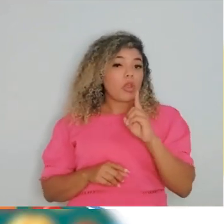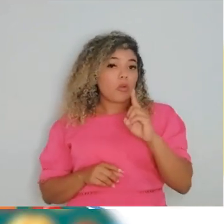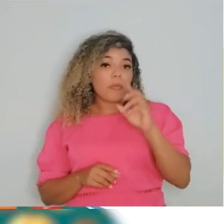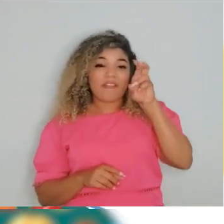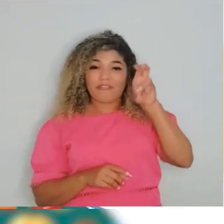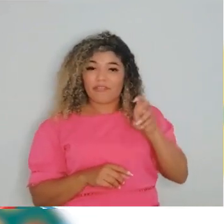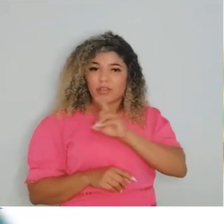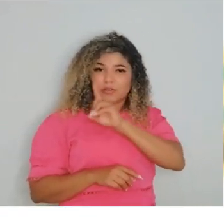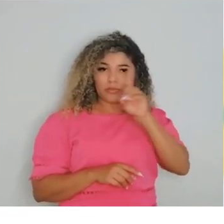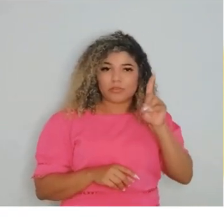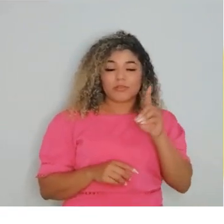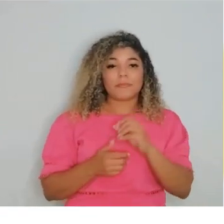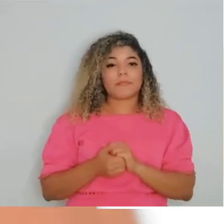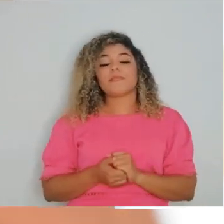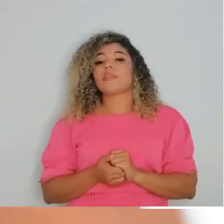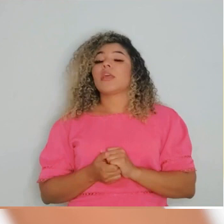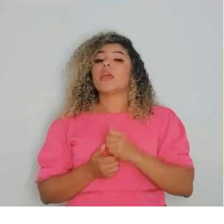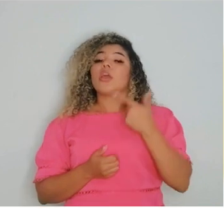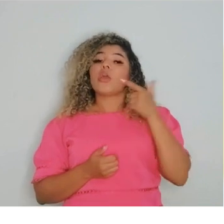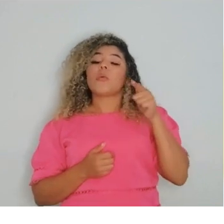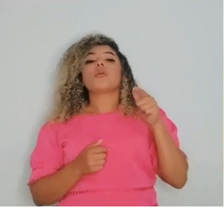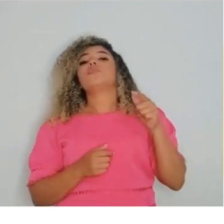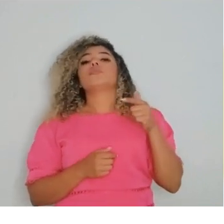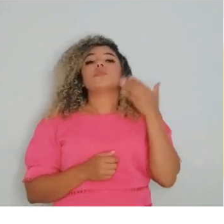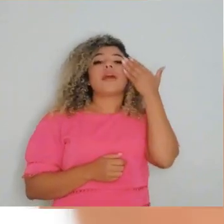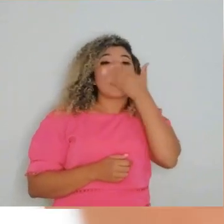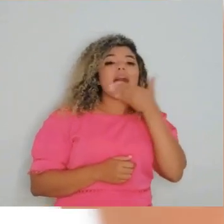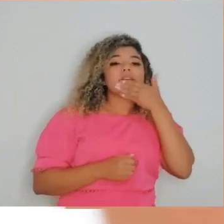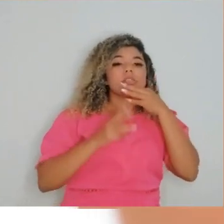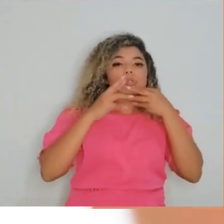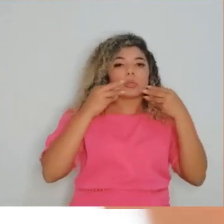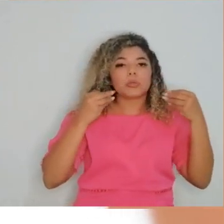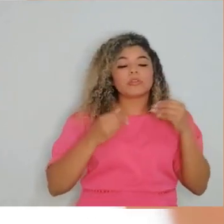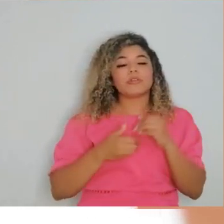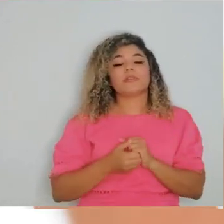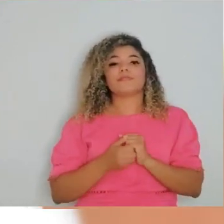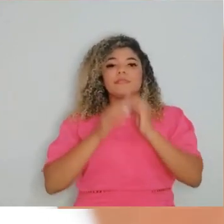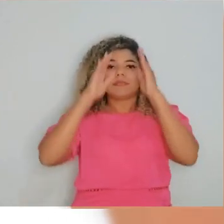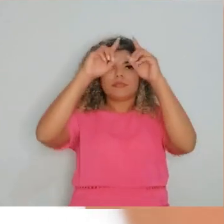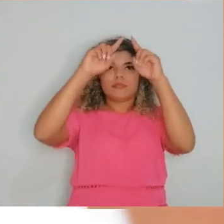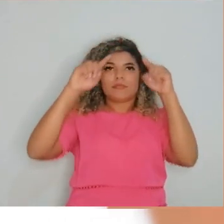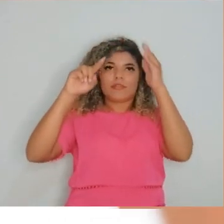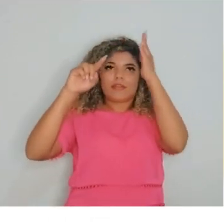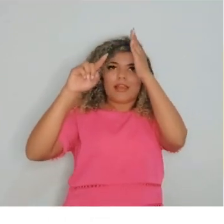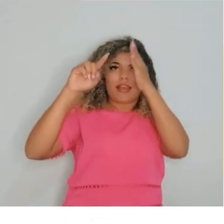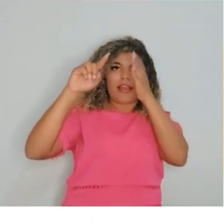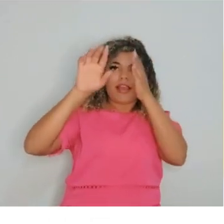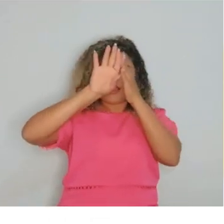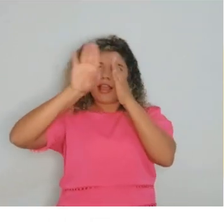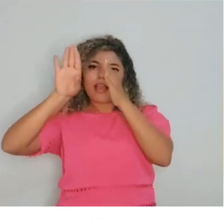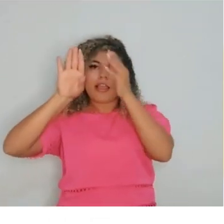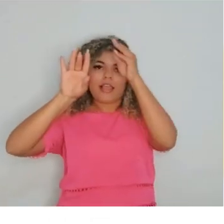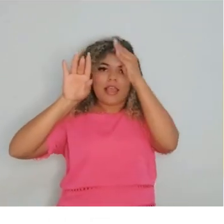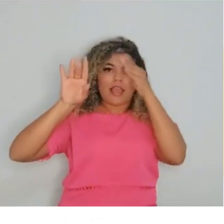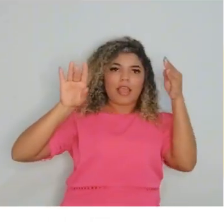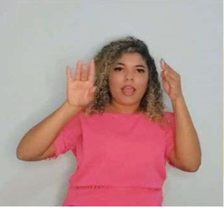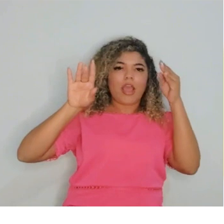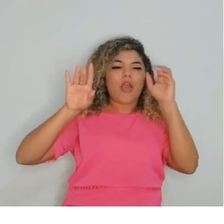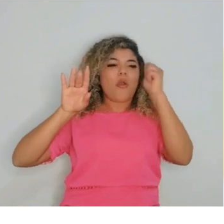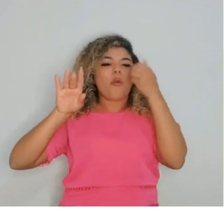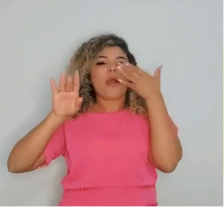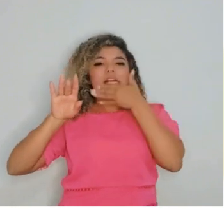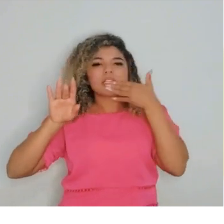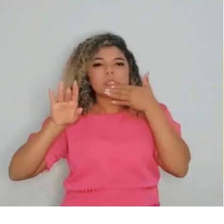porção diária. Grupo dos açúcares e doces. Dividindo o topo da pirâmide alimentar estão os açúcares